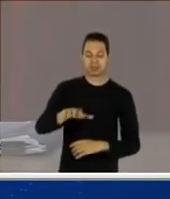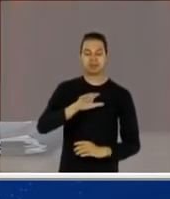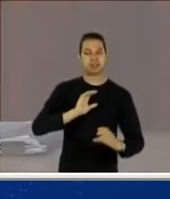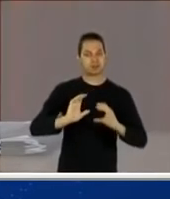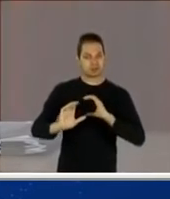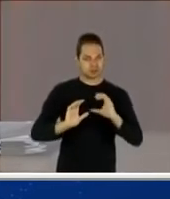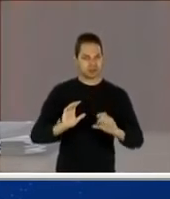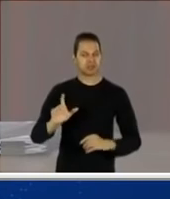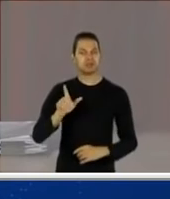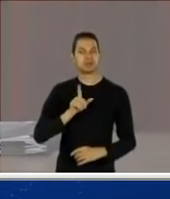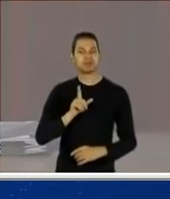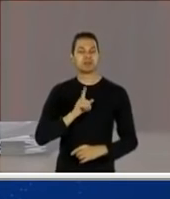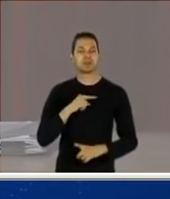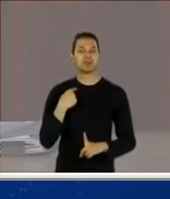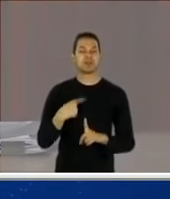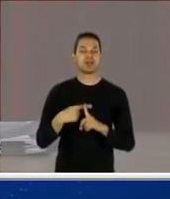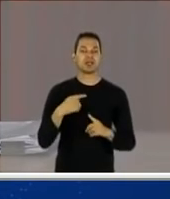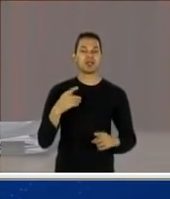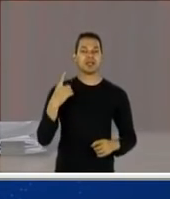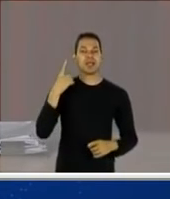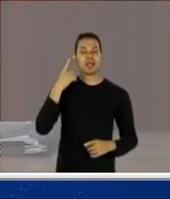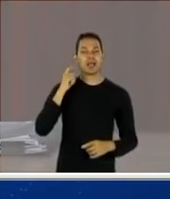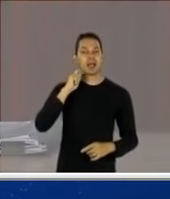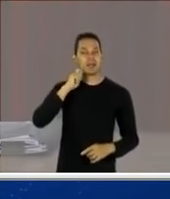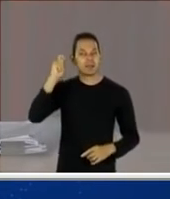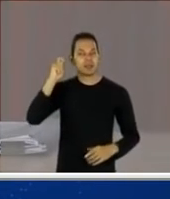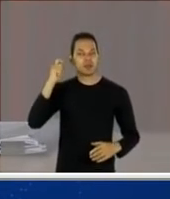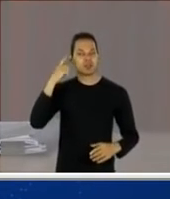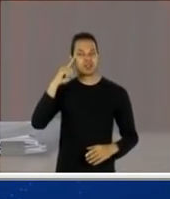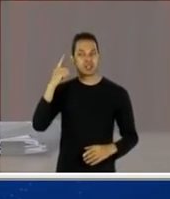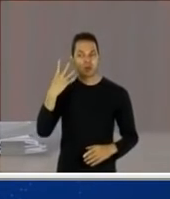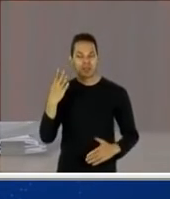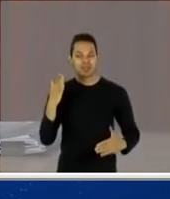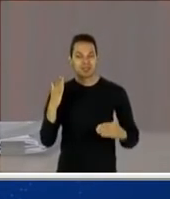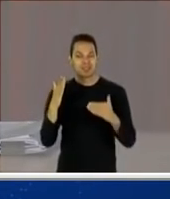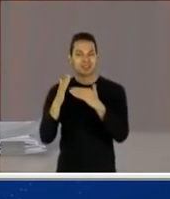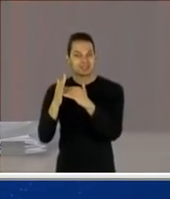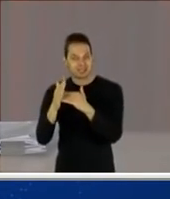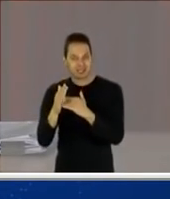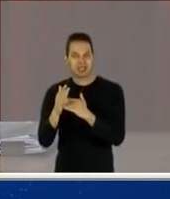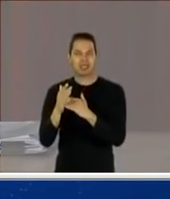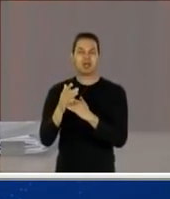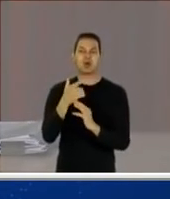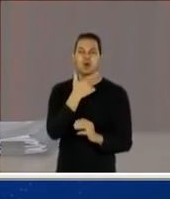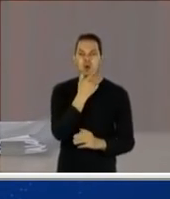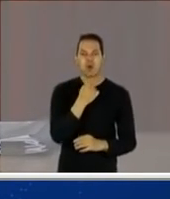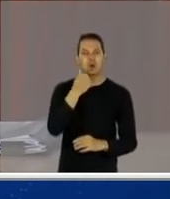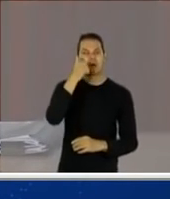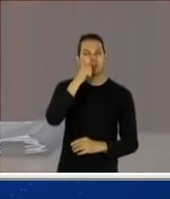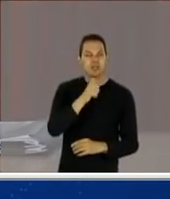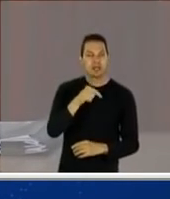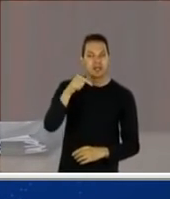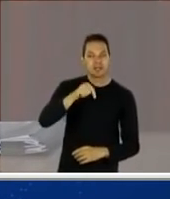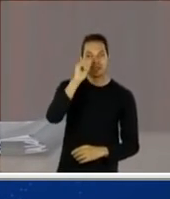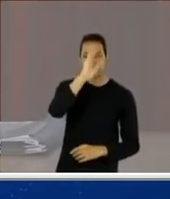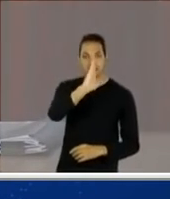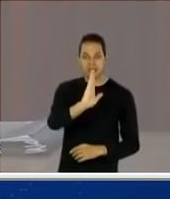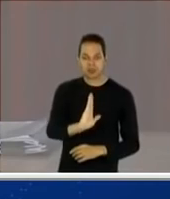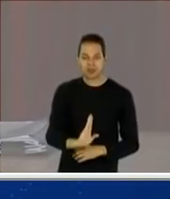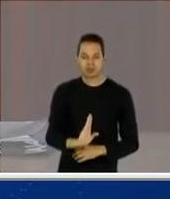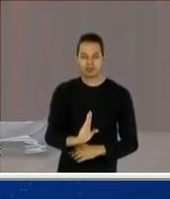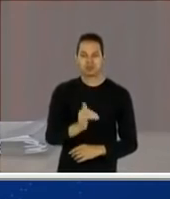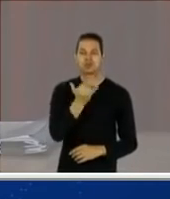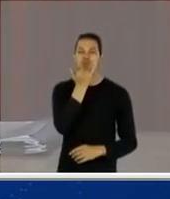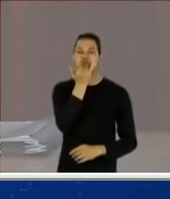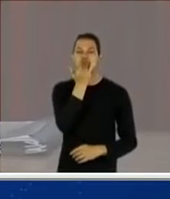é uma uma nisso um documento e com diversas questões sugestões